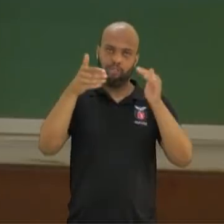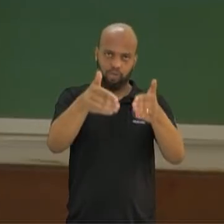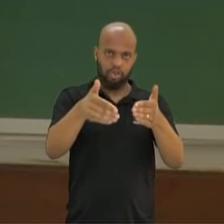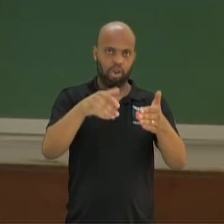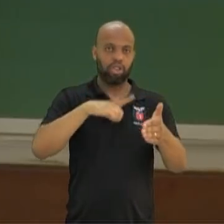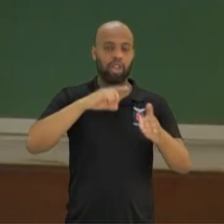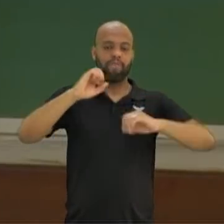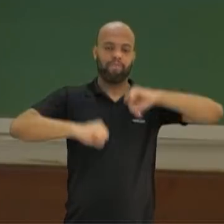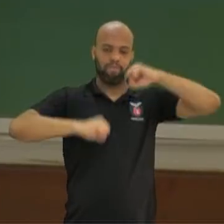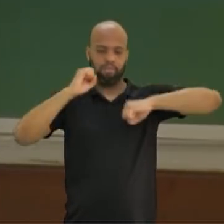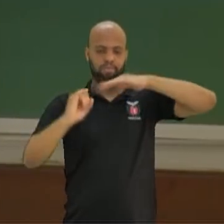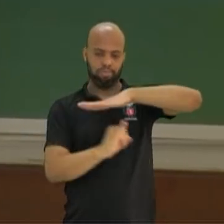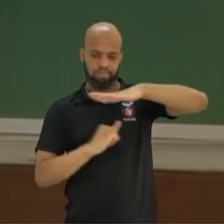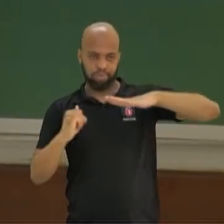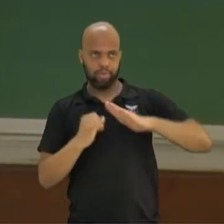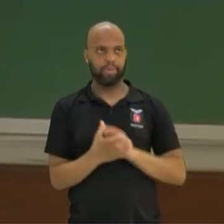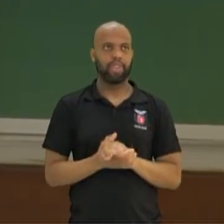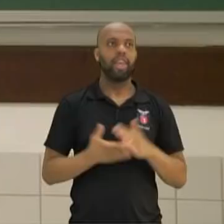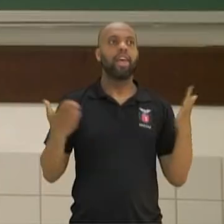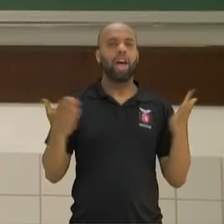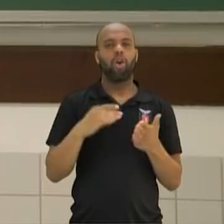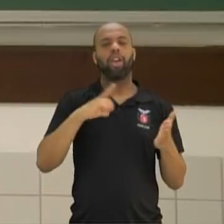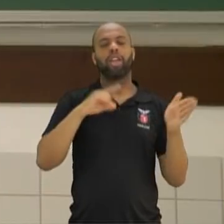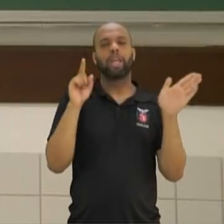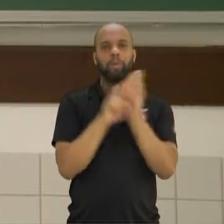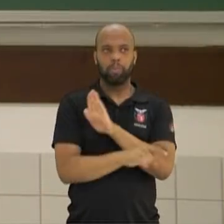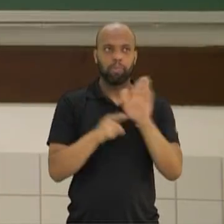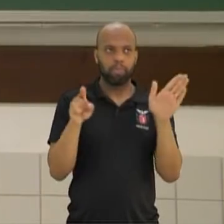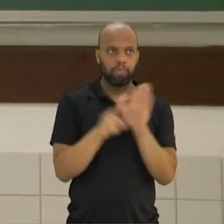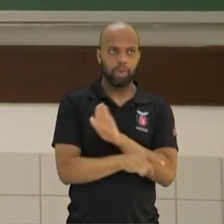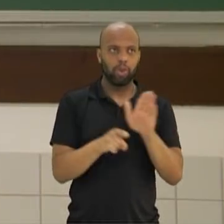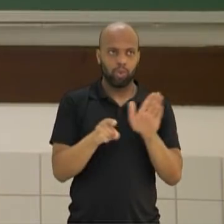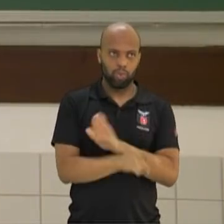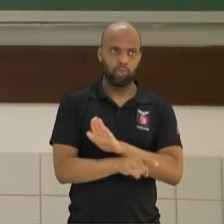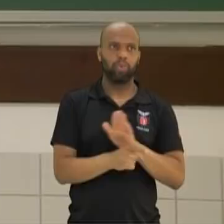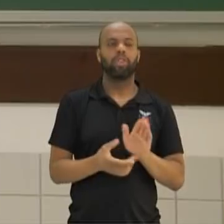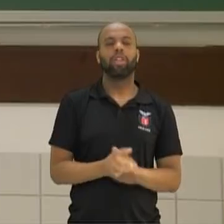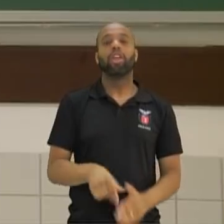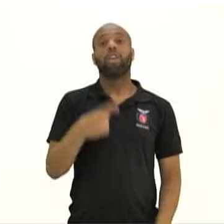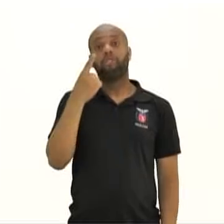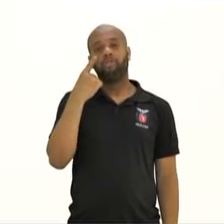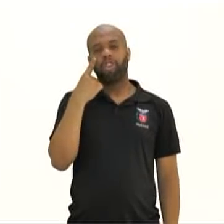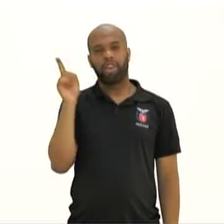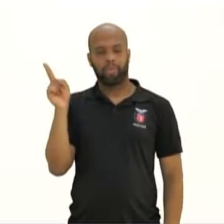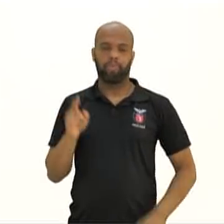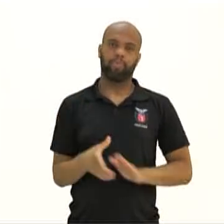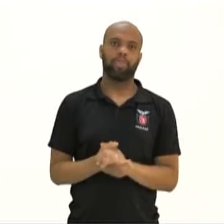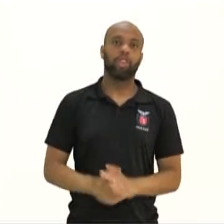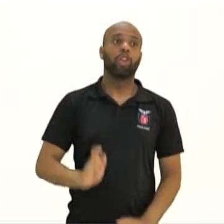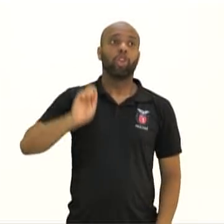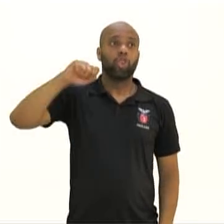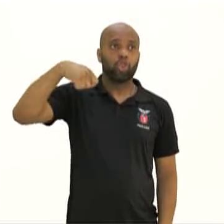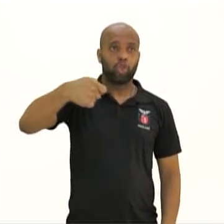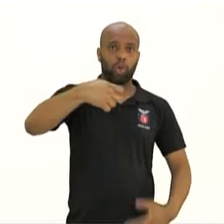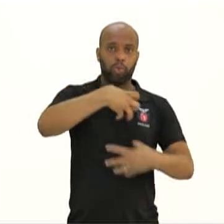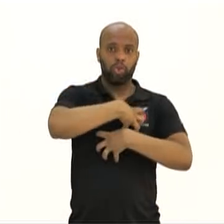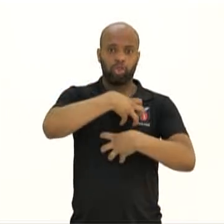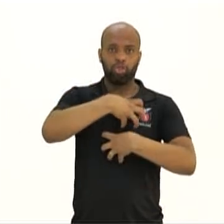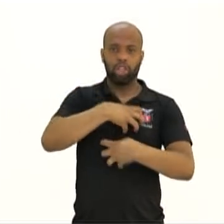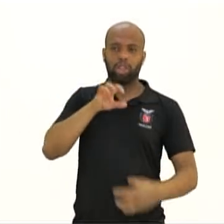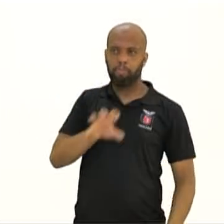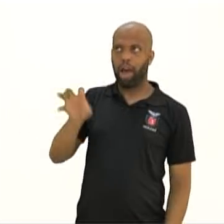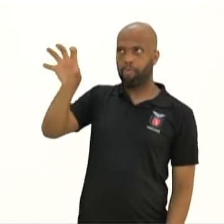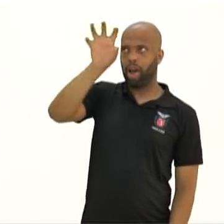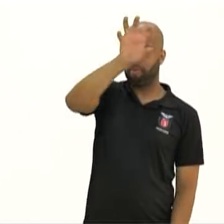nossa industrialização. Para fechar essa parte, um quiz, onde nós veremos o seguinte. Sobre a distribuição regional